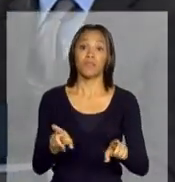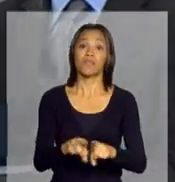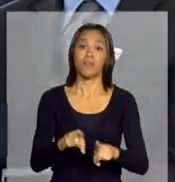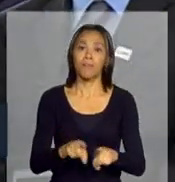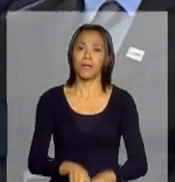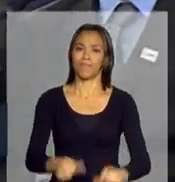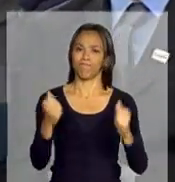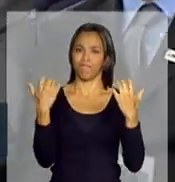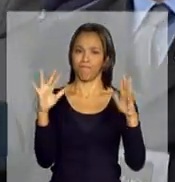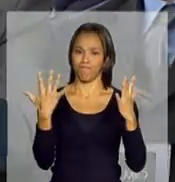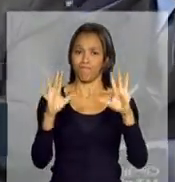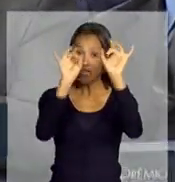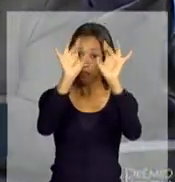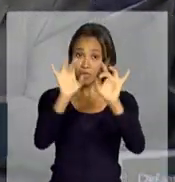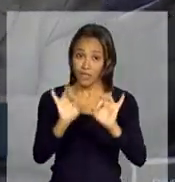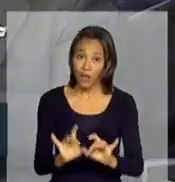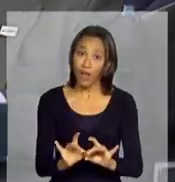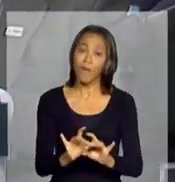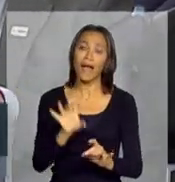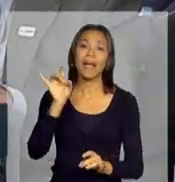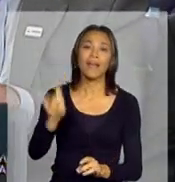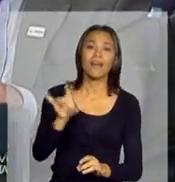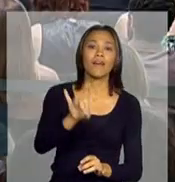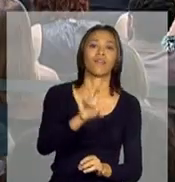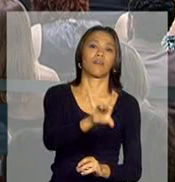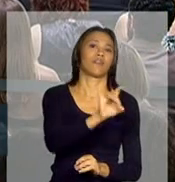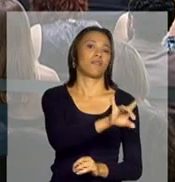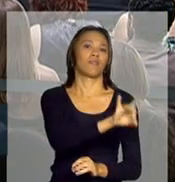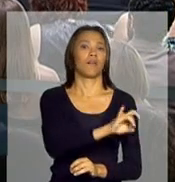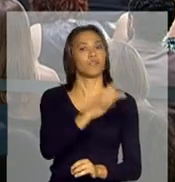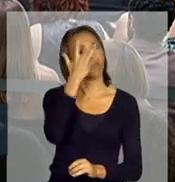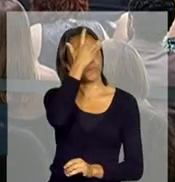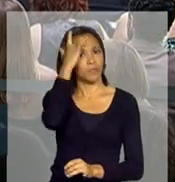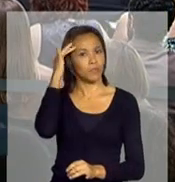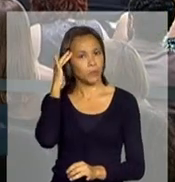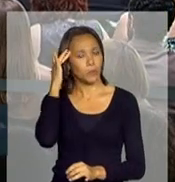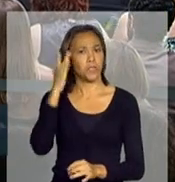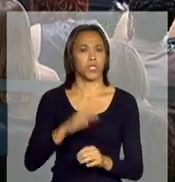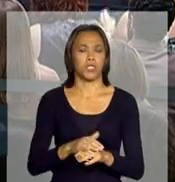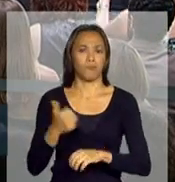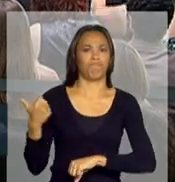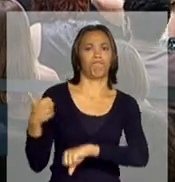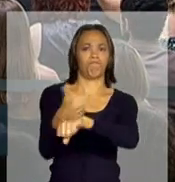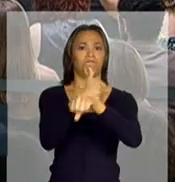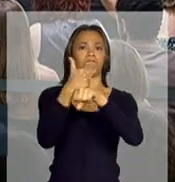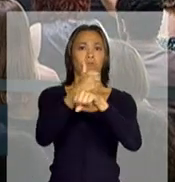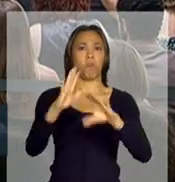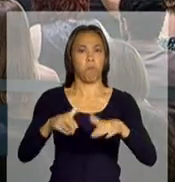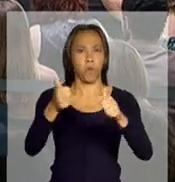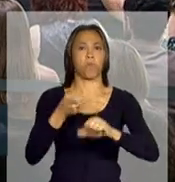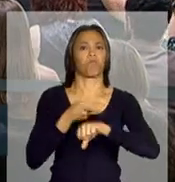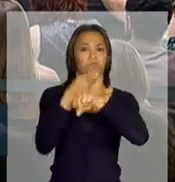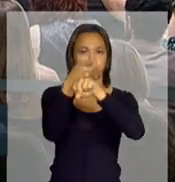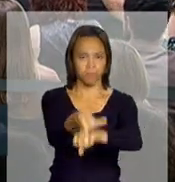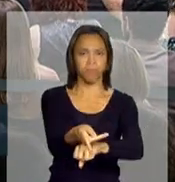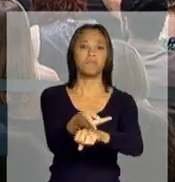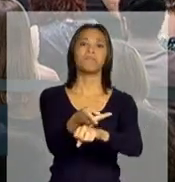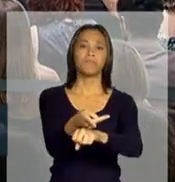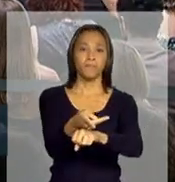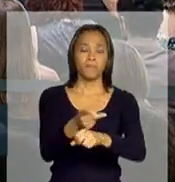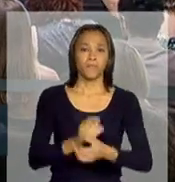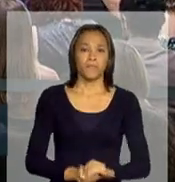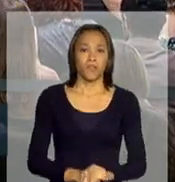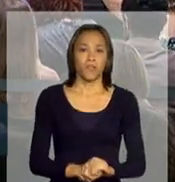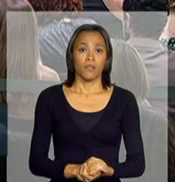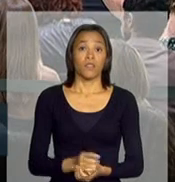em especial a cada um que se destacou e que recebeu o merecido prêmio